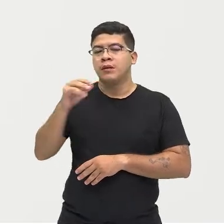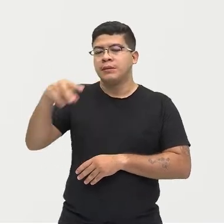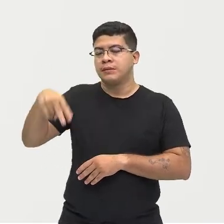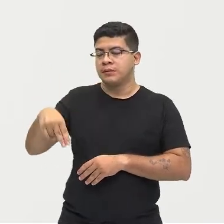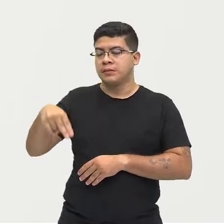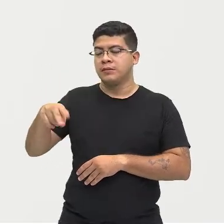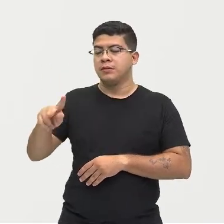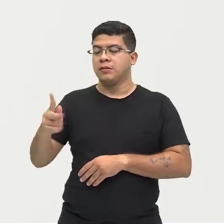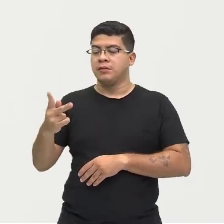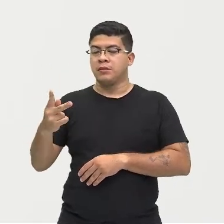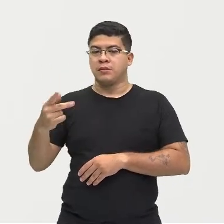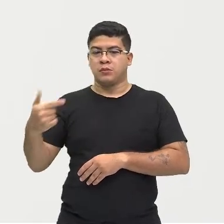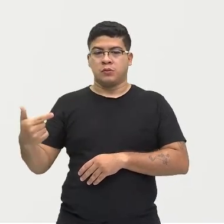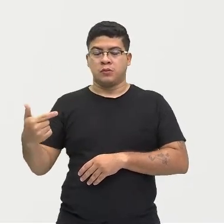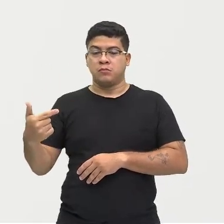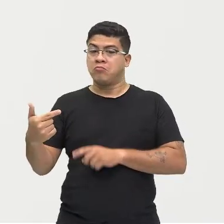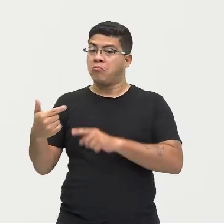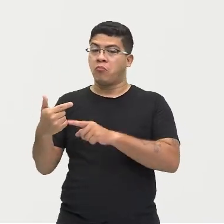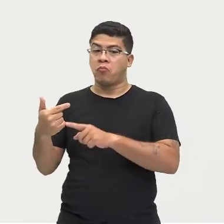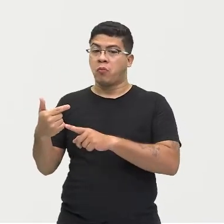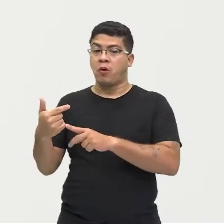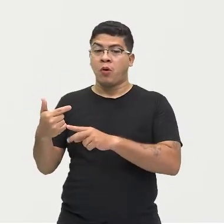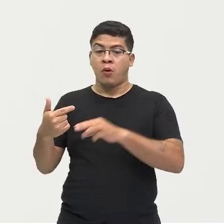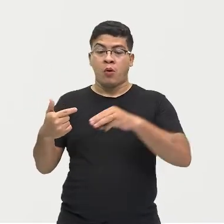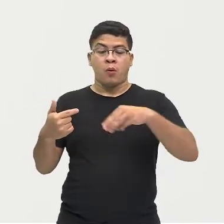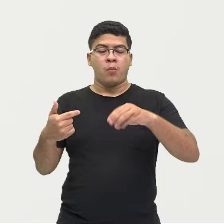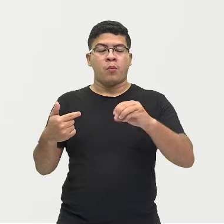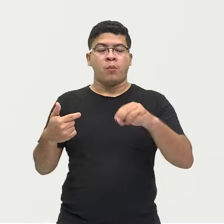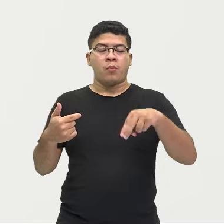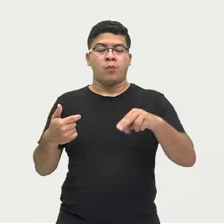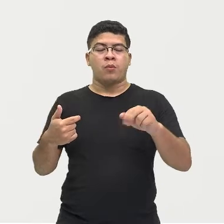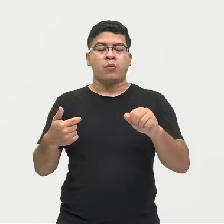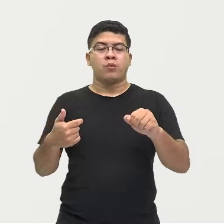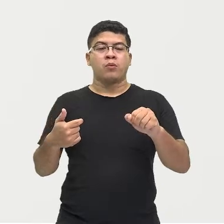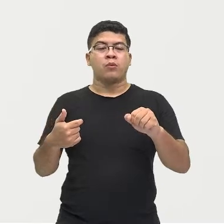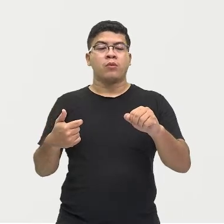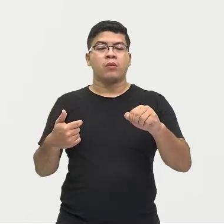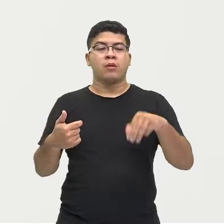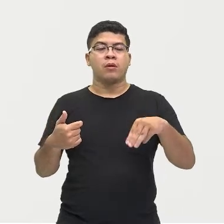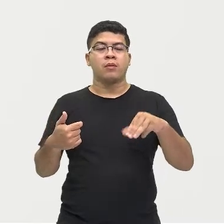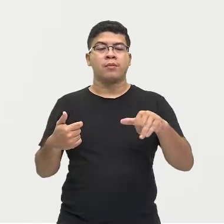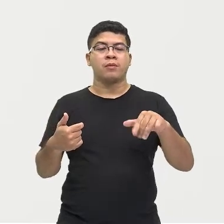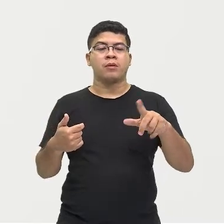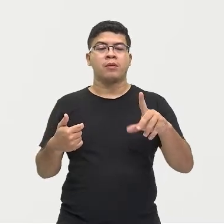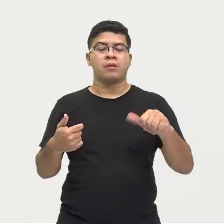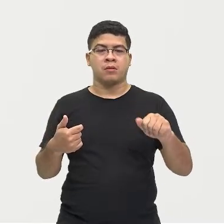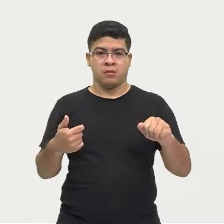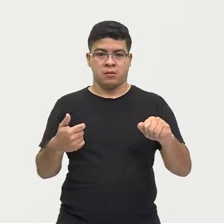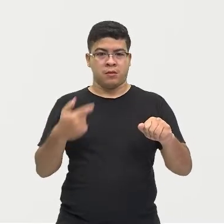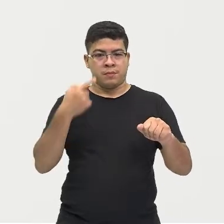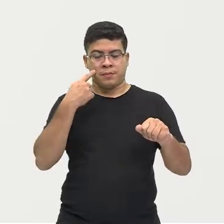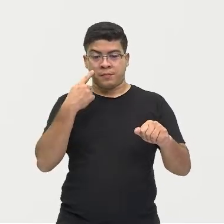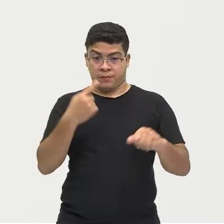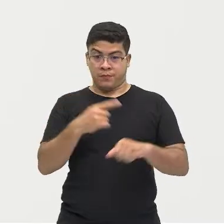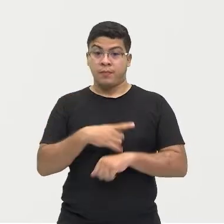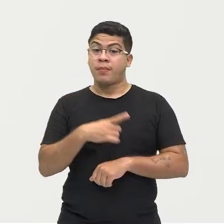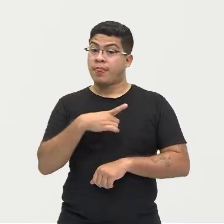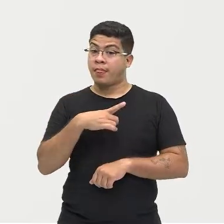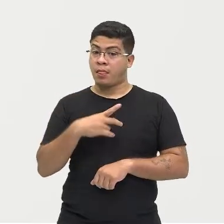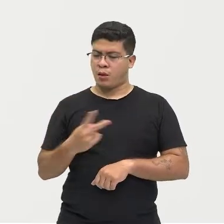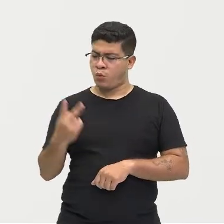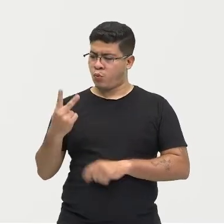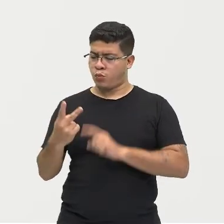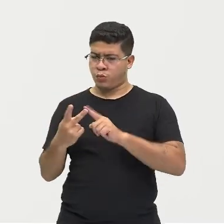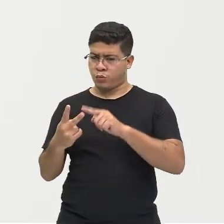grupo amino, ela é chamado de monoamina. Quando tem duas vezes